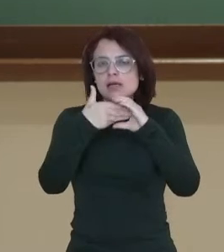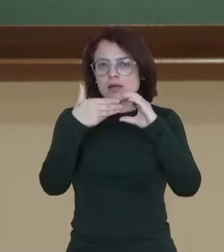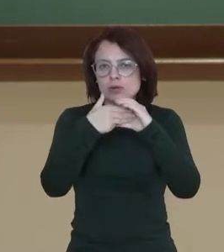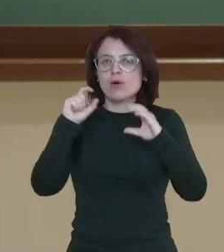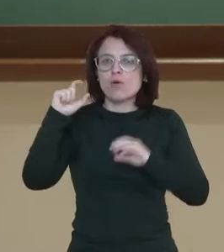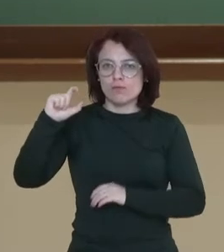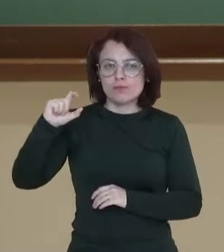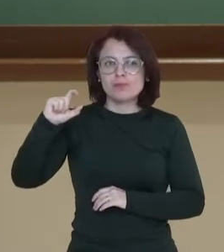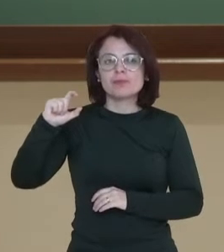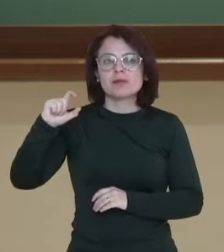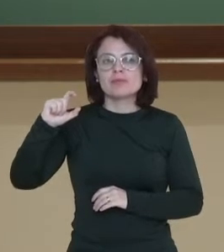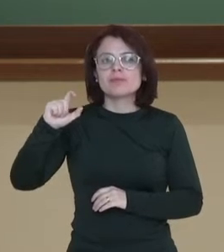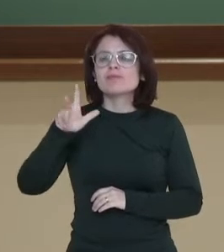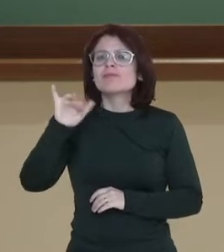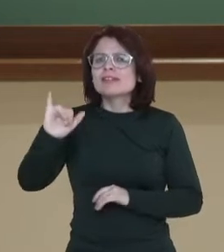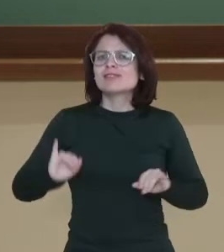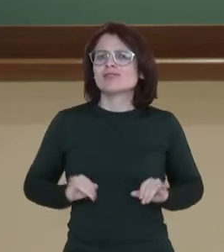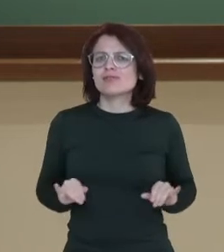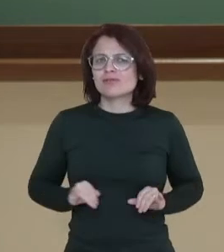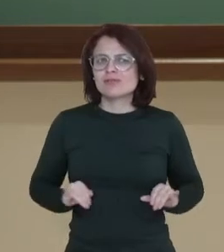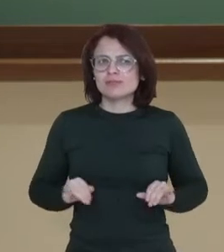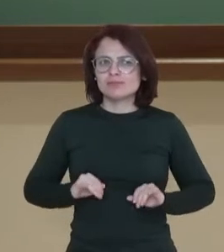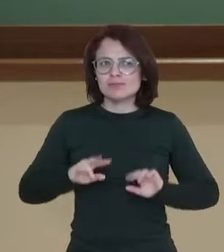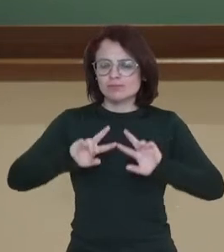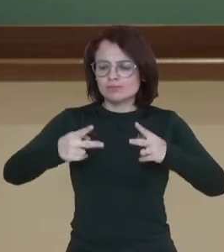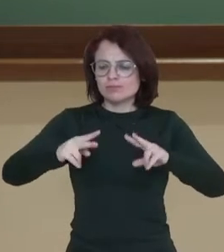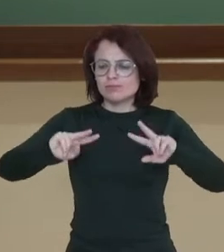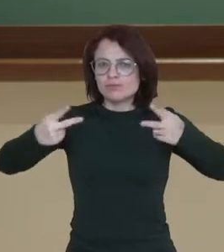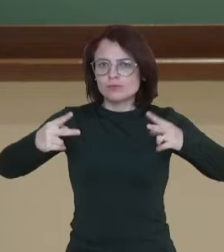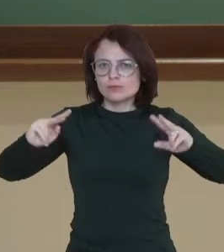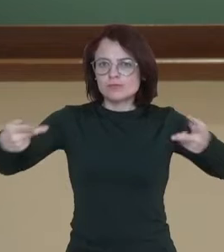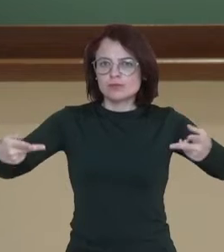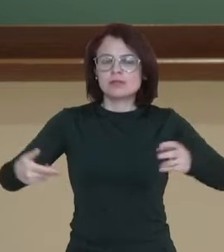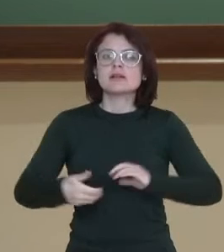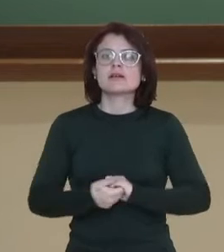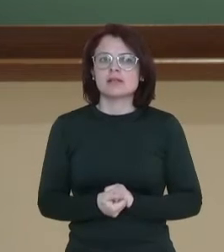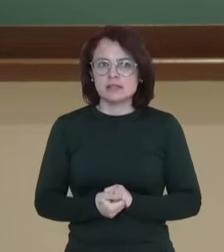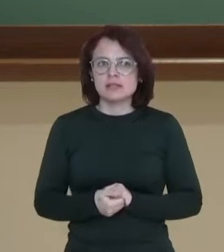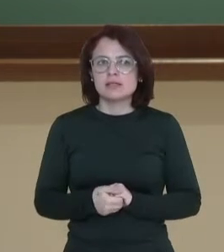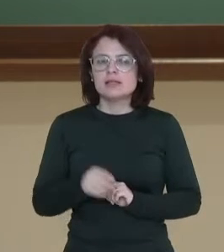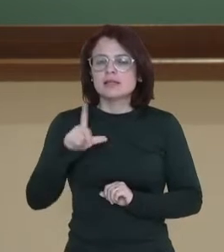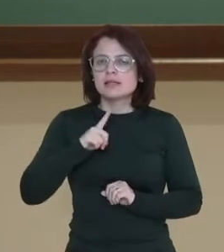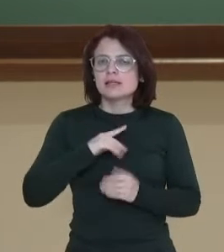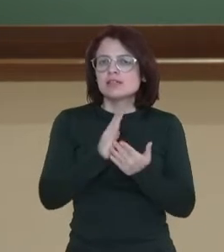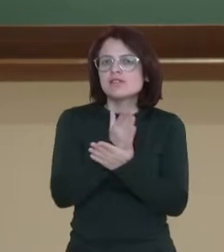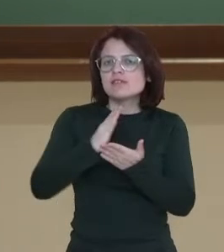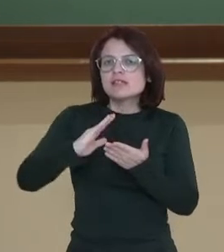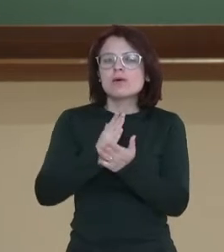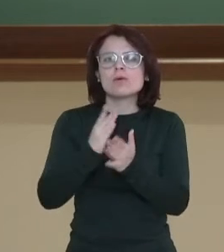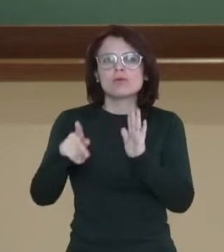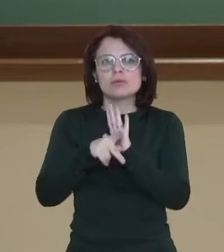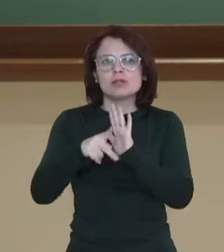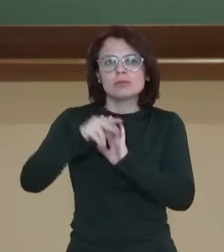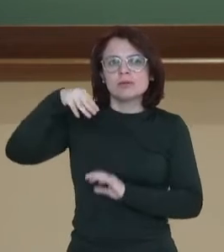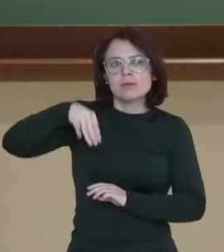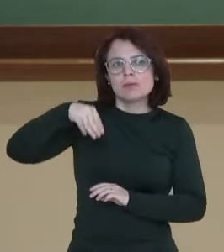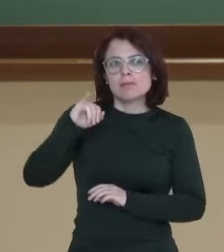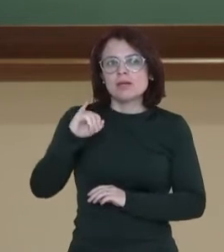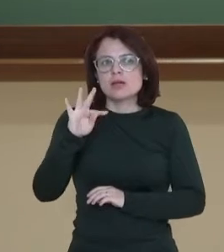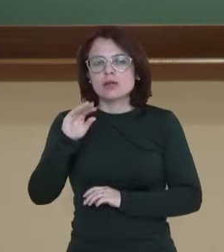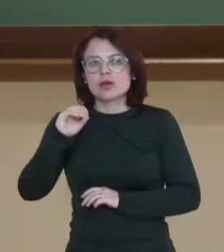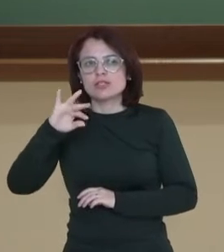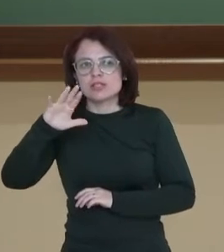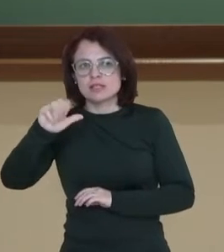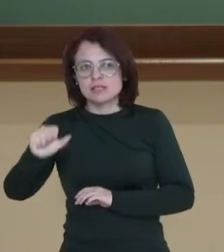essa célula ovo vai sofrer clivagens, né, ou segmentação, que são aquelas divisões mitóticas, né? E durante essas